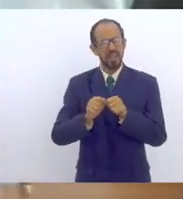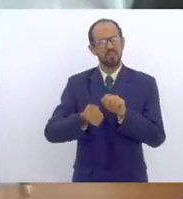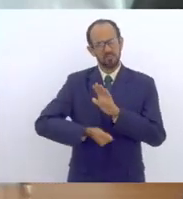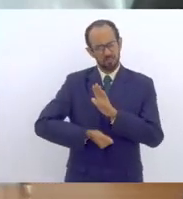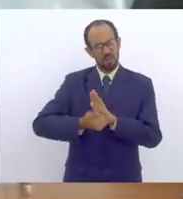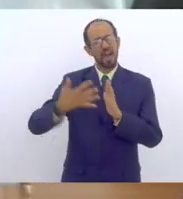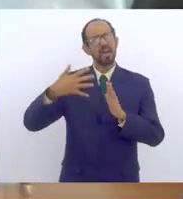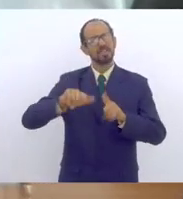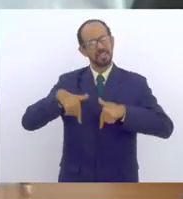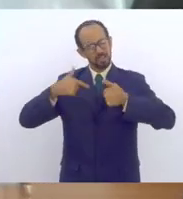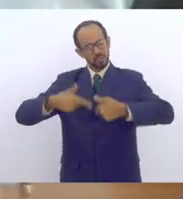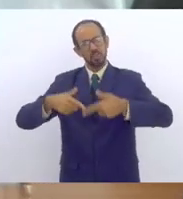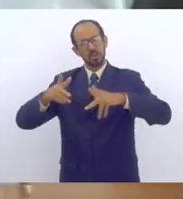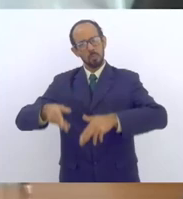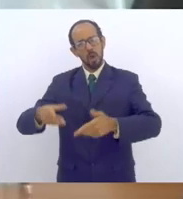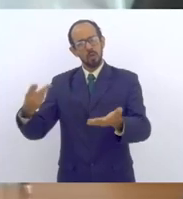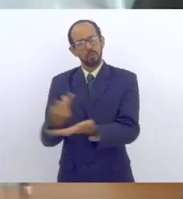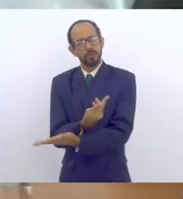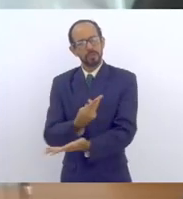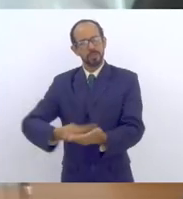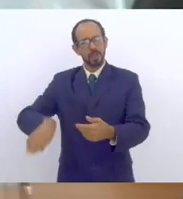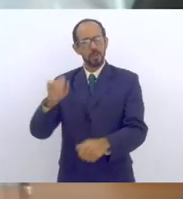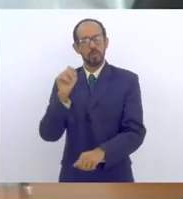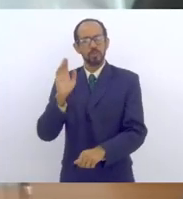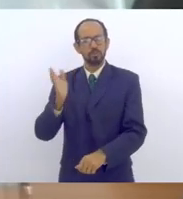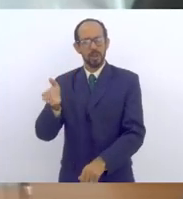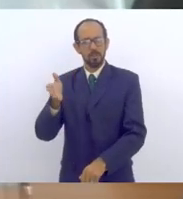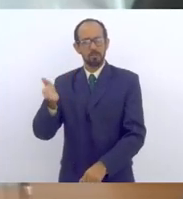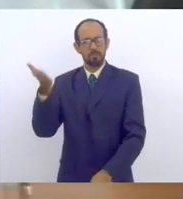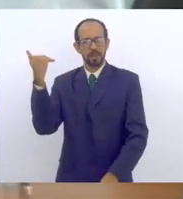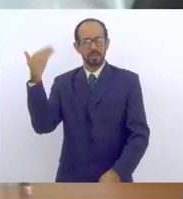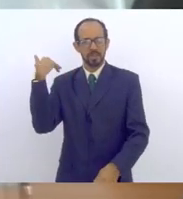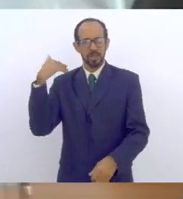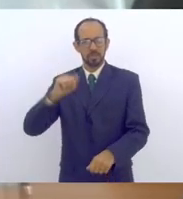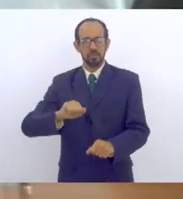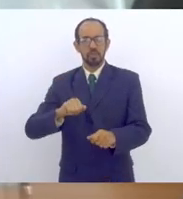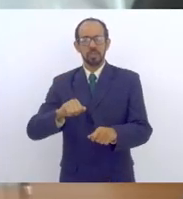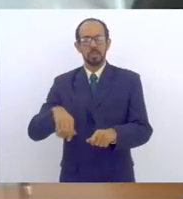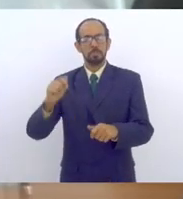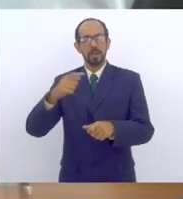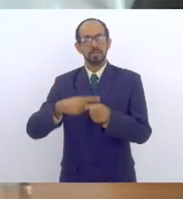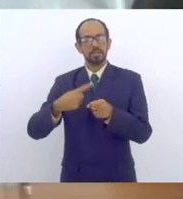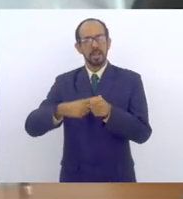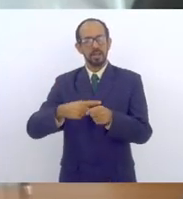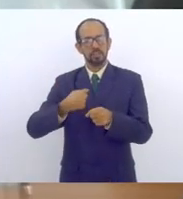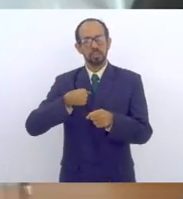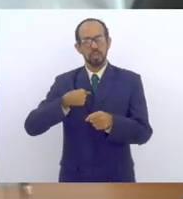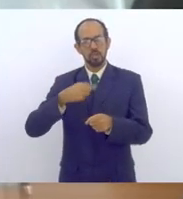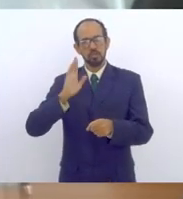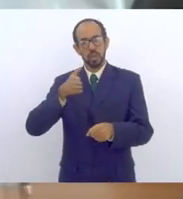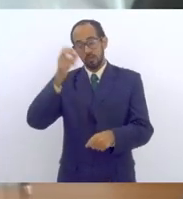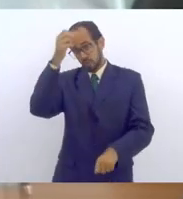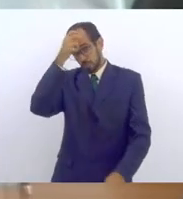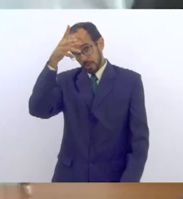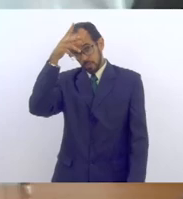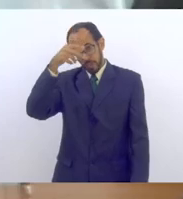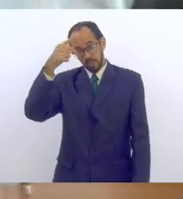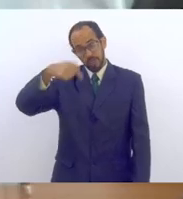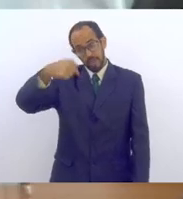realizações como nós já fizemos para o Rio de Janeiro que eu já governei que é Queimados enfim é isso que a gente espera é isso que a nossa equipe